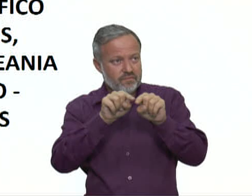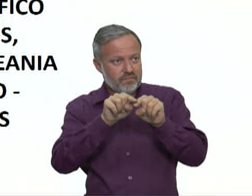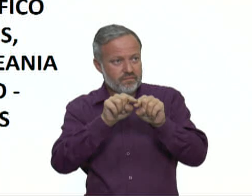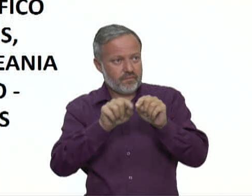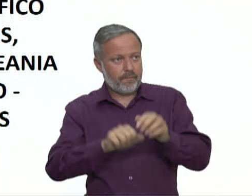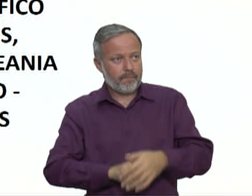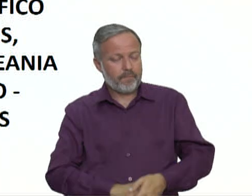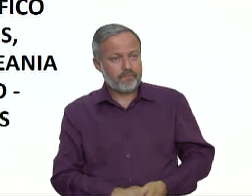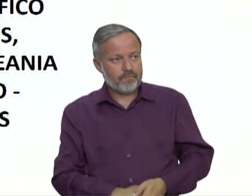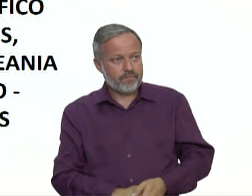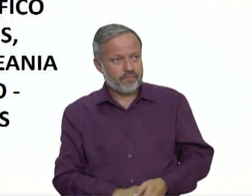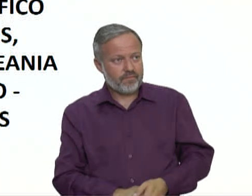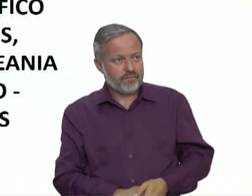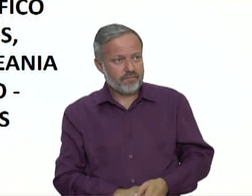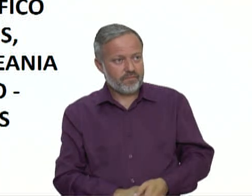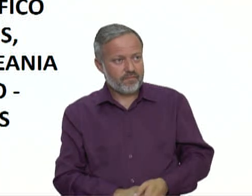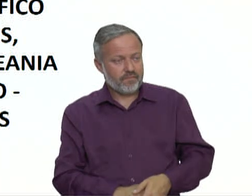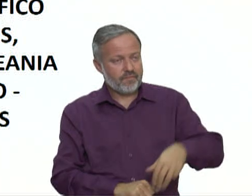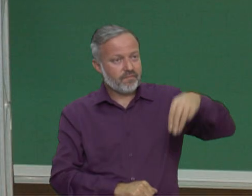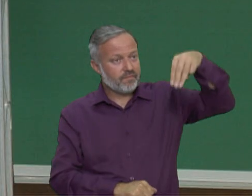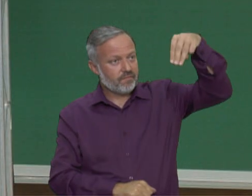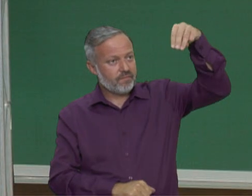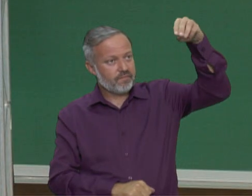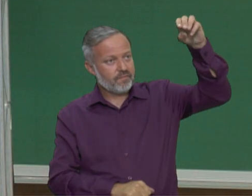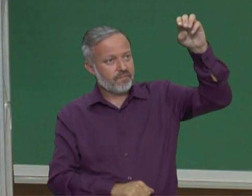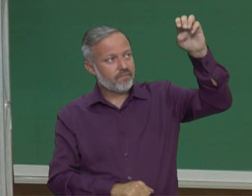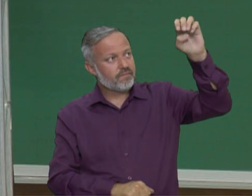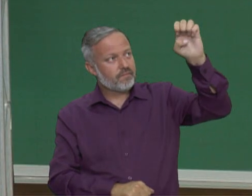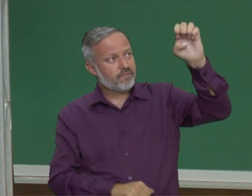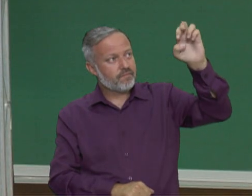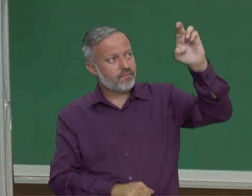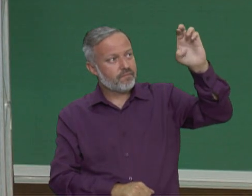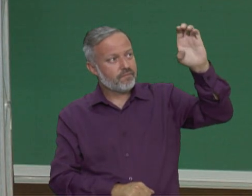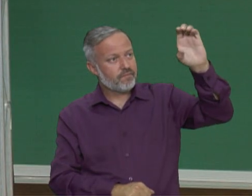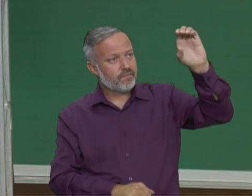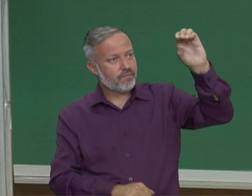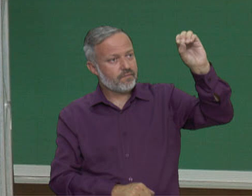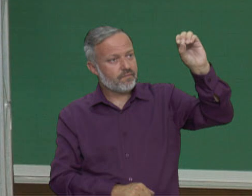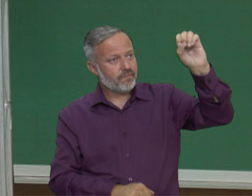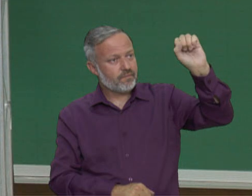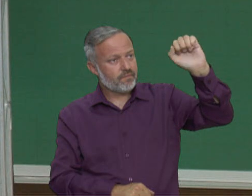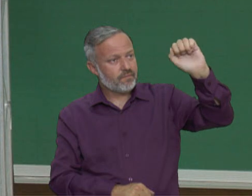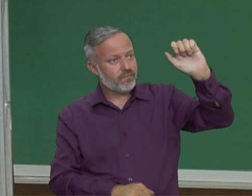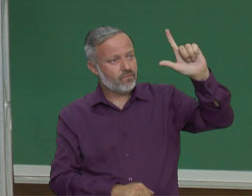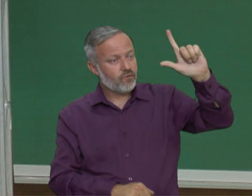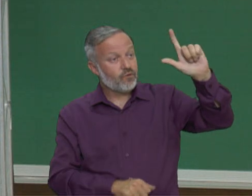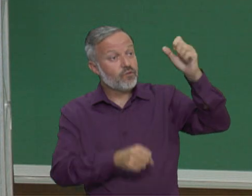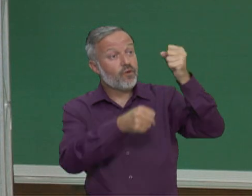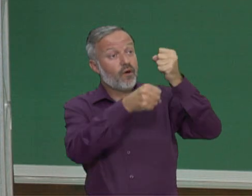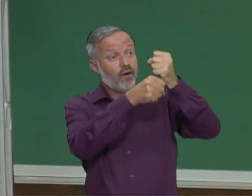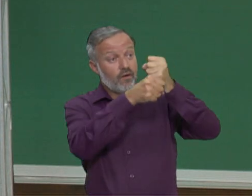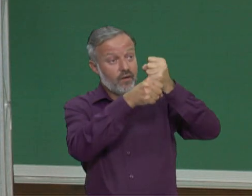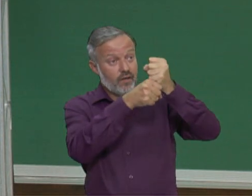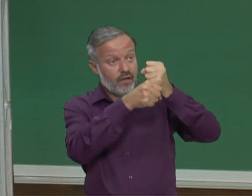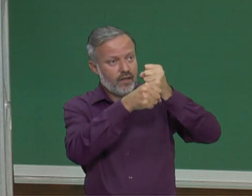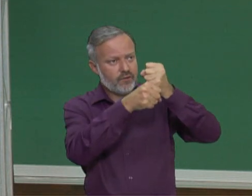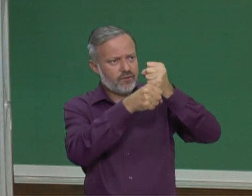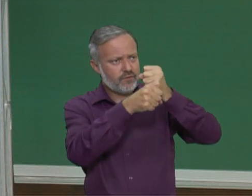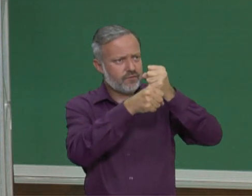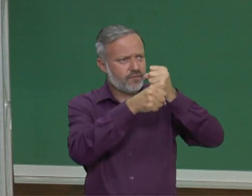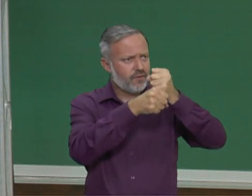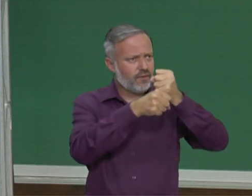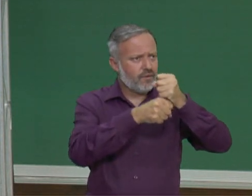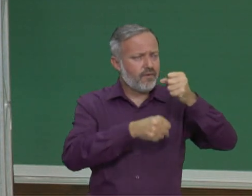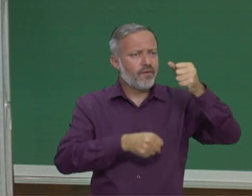tá? Então, tem aqui Mercosul, né, o ano de criação dele, os países que fazem parte, né, os principais blocos,